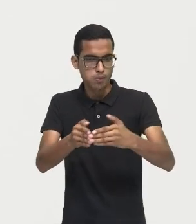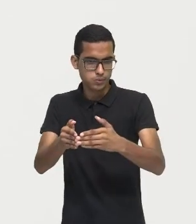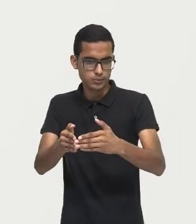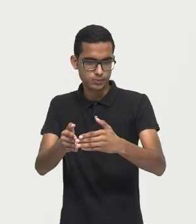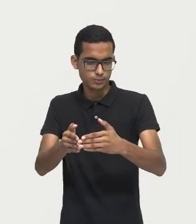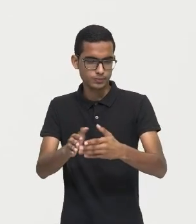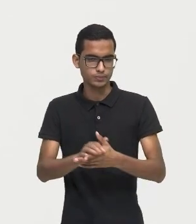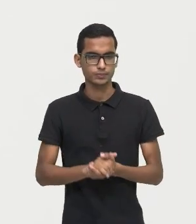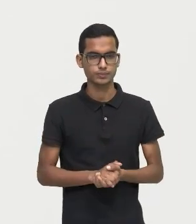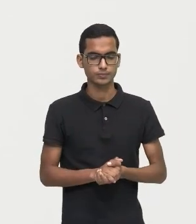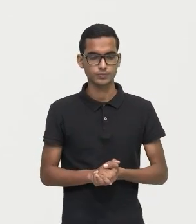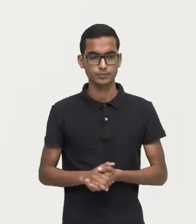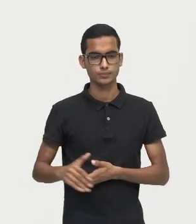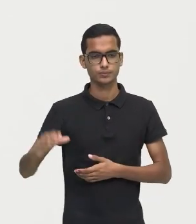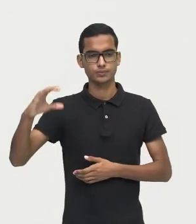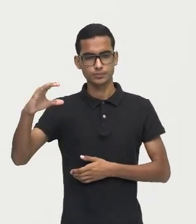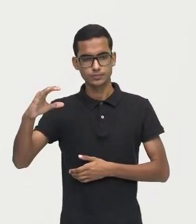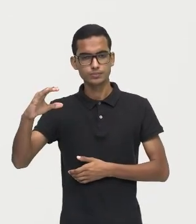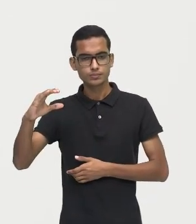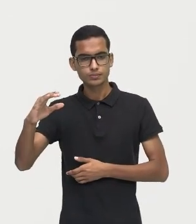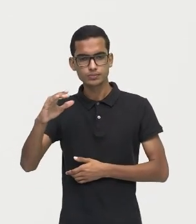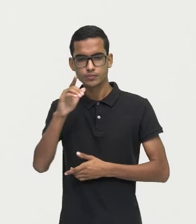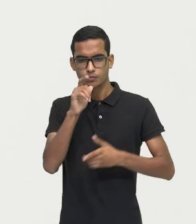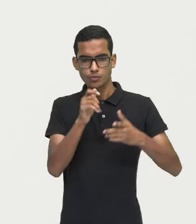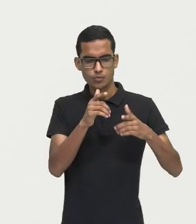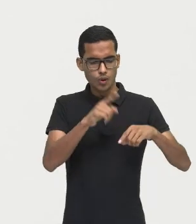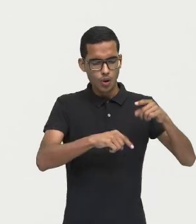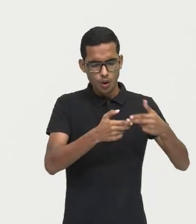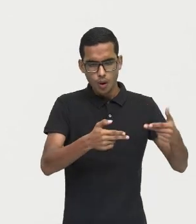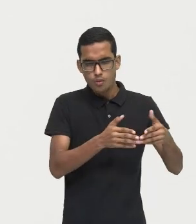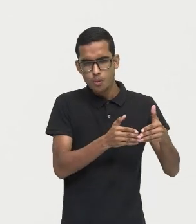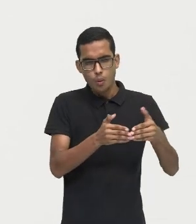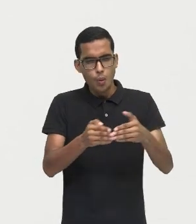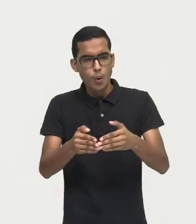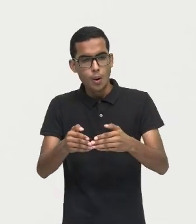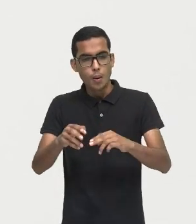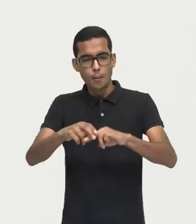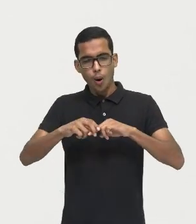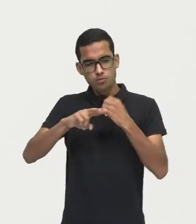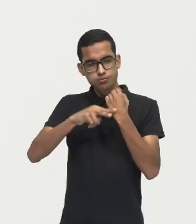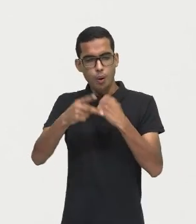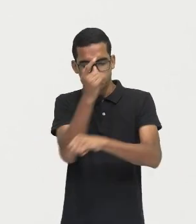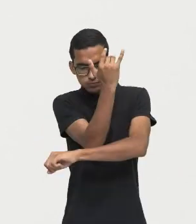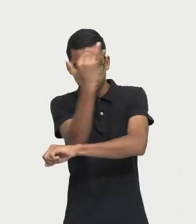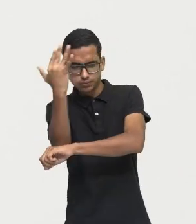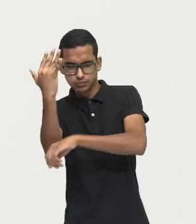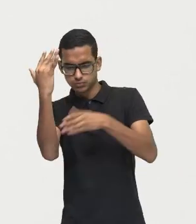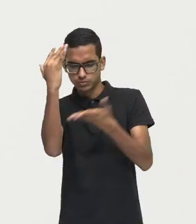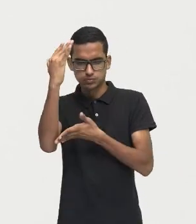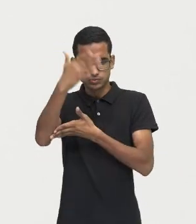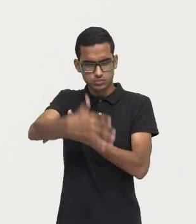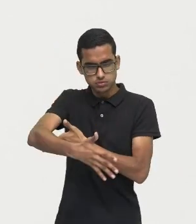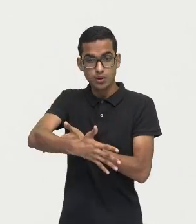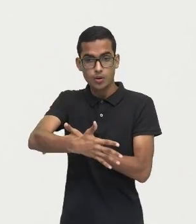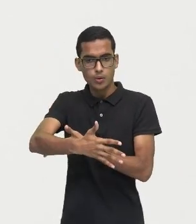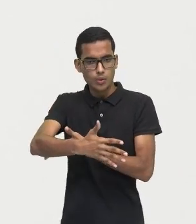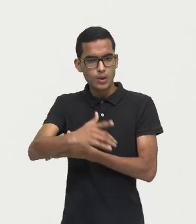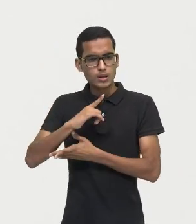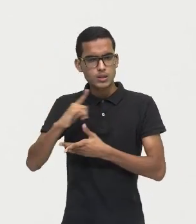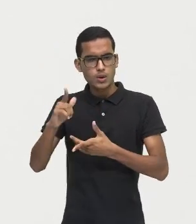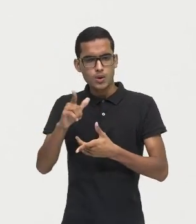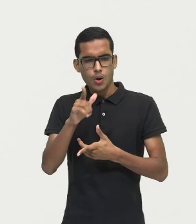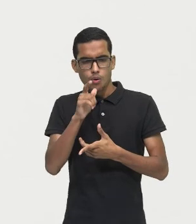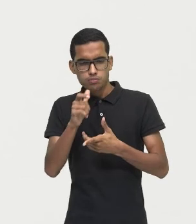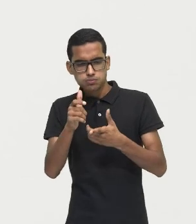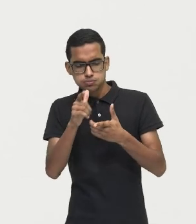sedimentos transportados até o rio em consequência dos desmatamentos que diminuem a profundidade dos